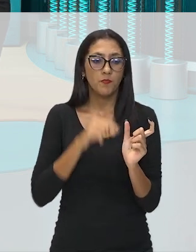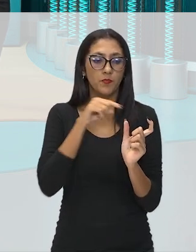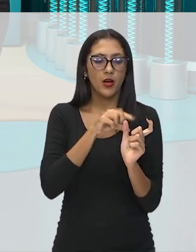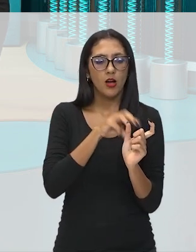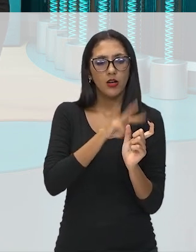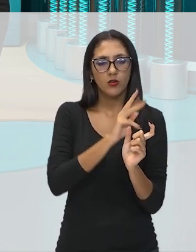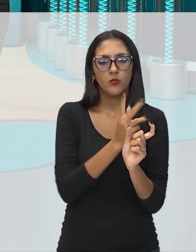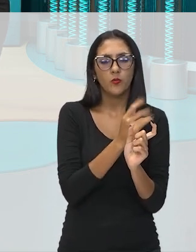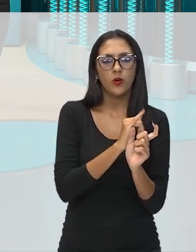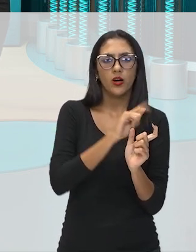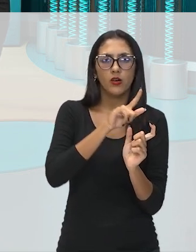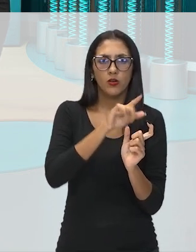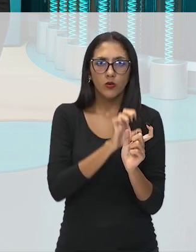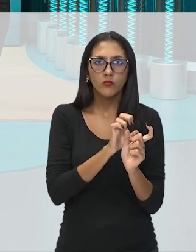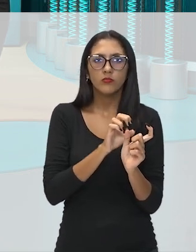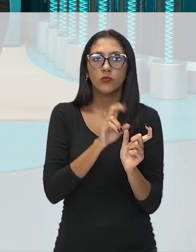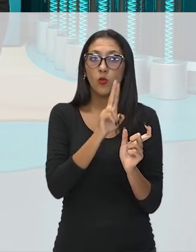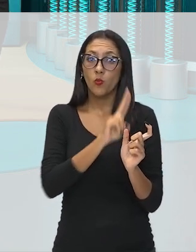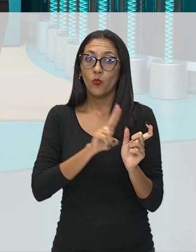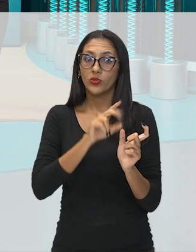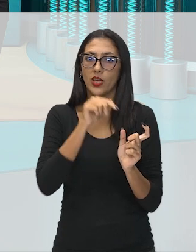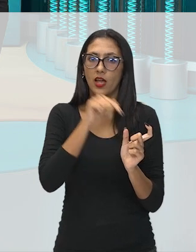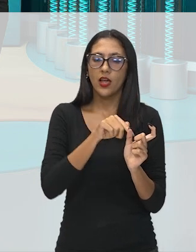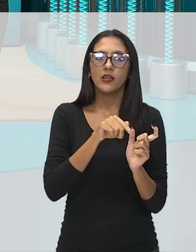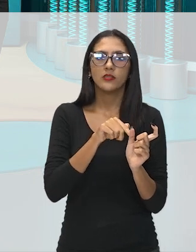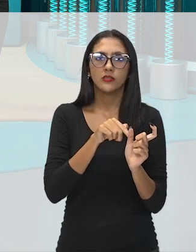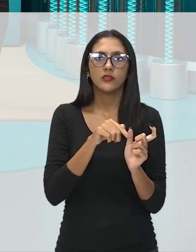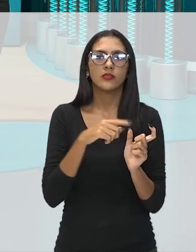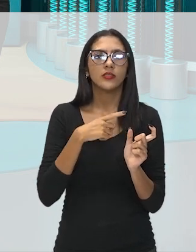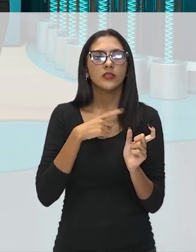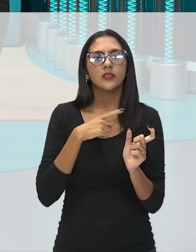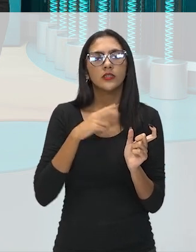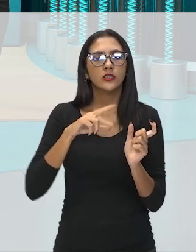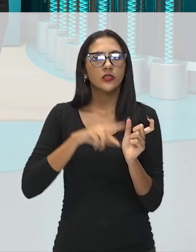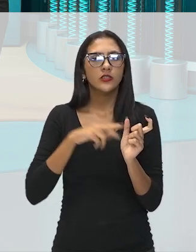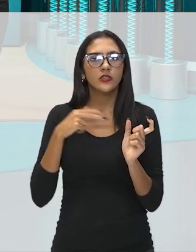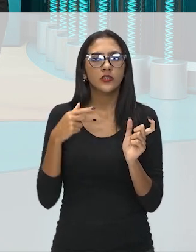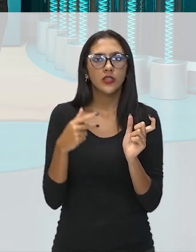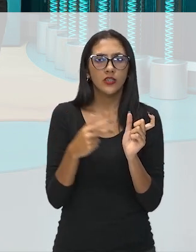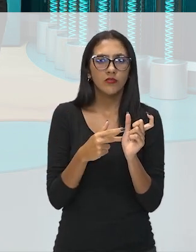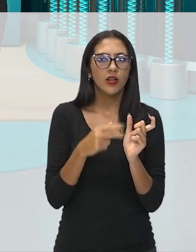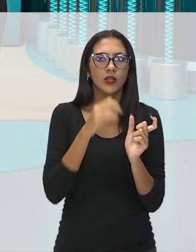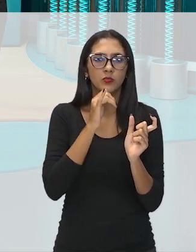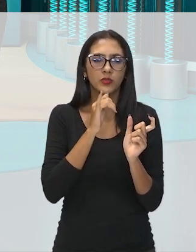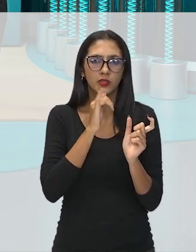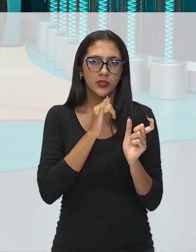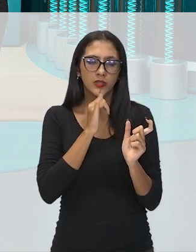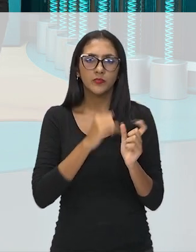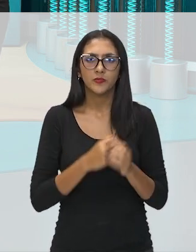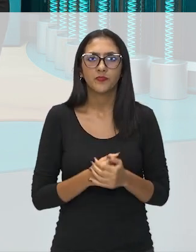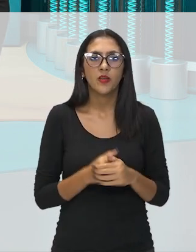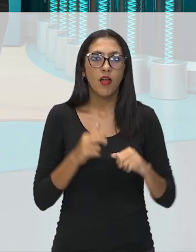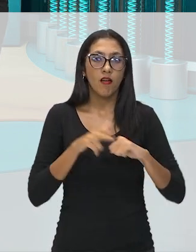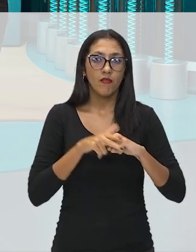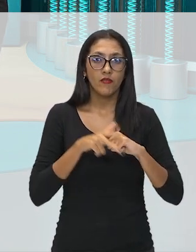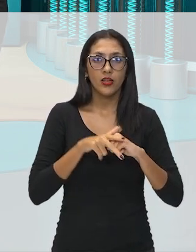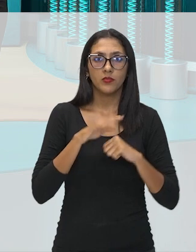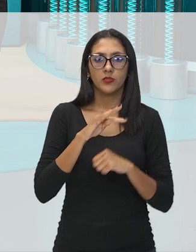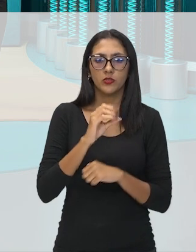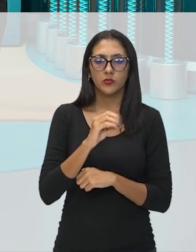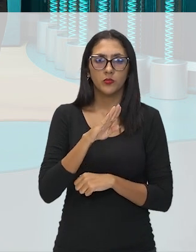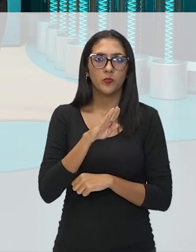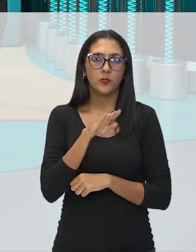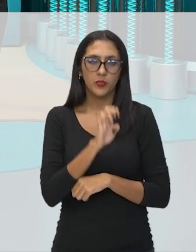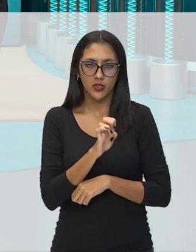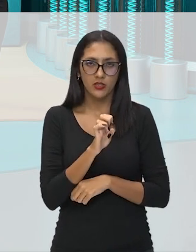já sei que é past continuous. Past continuous é quando eu vou utilizar o to be no passado, was ou were,